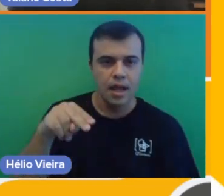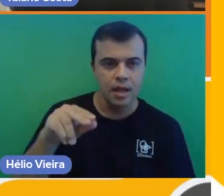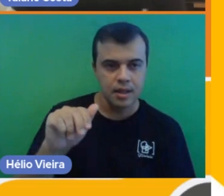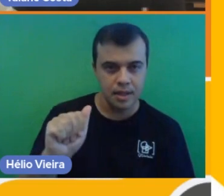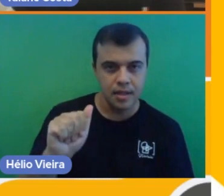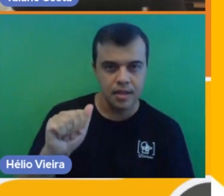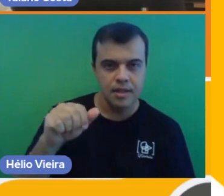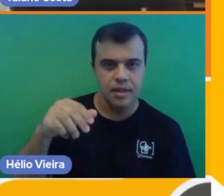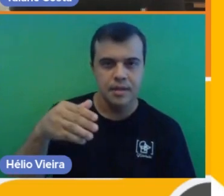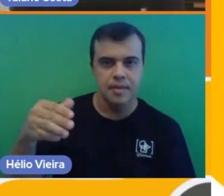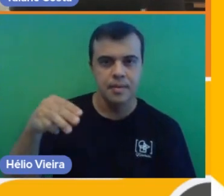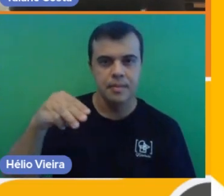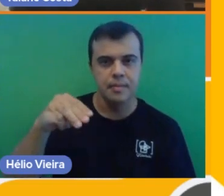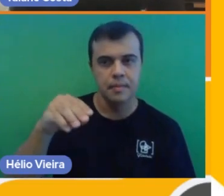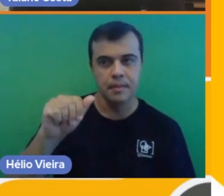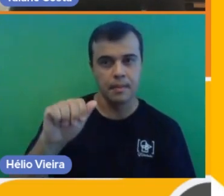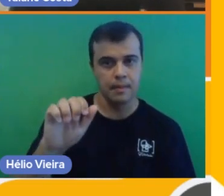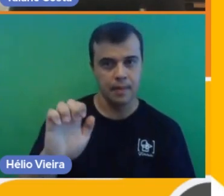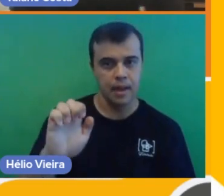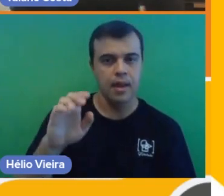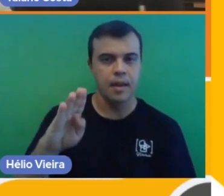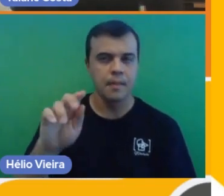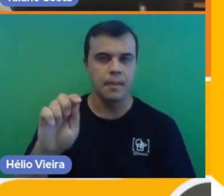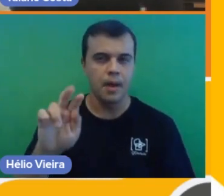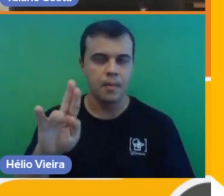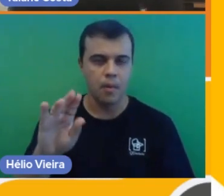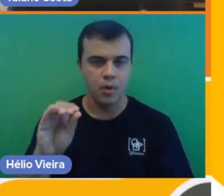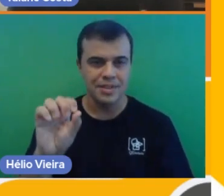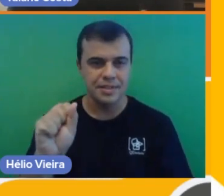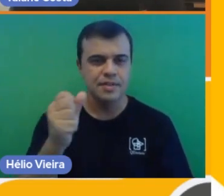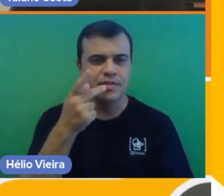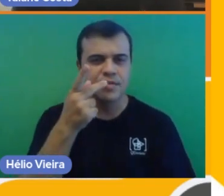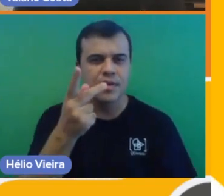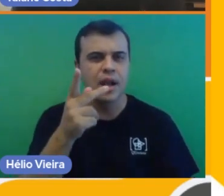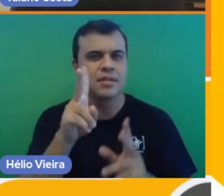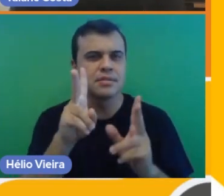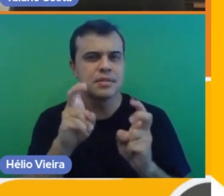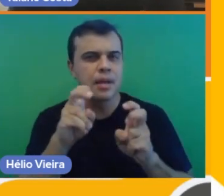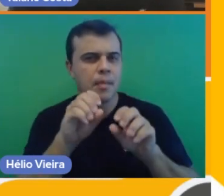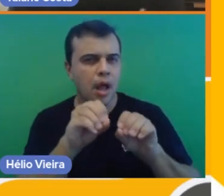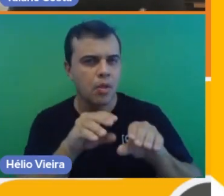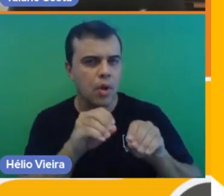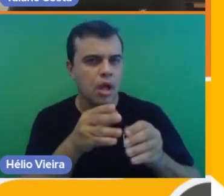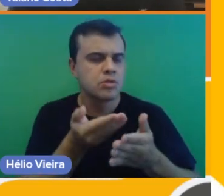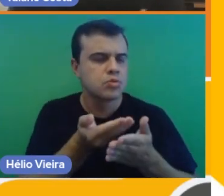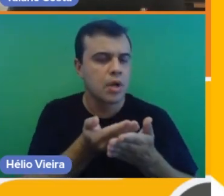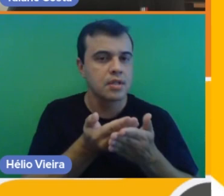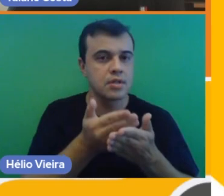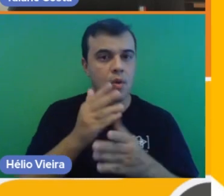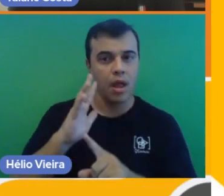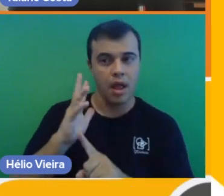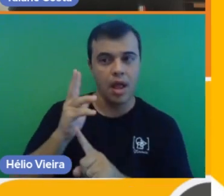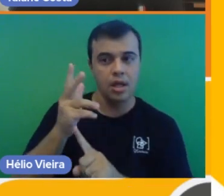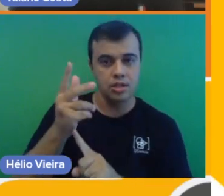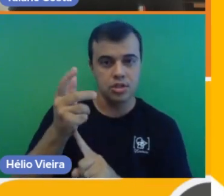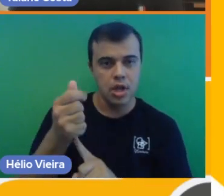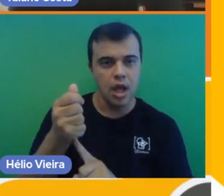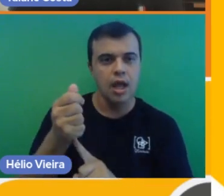Barbosa. Ela fala muito sobre educação e arte. E